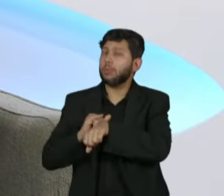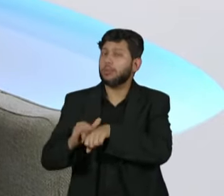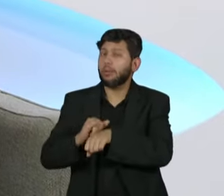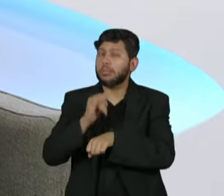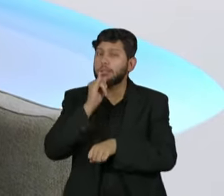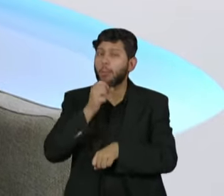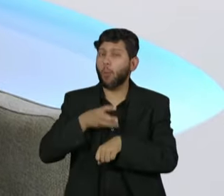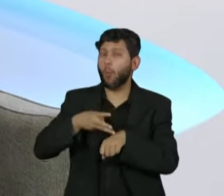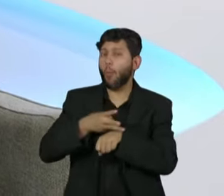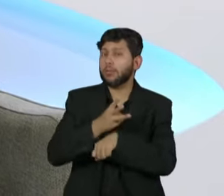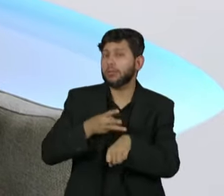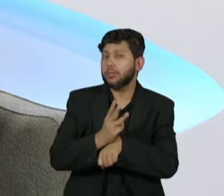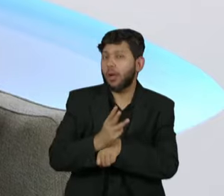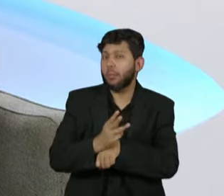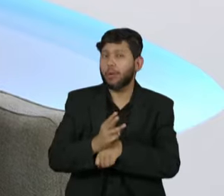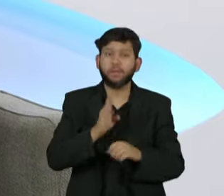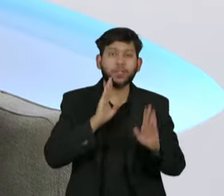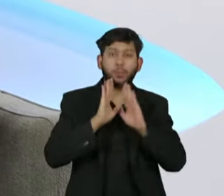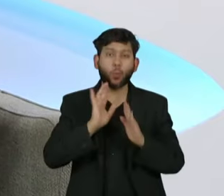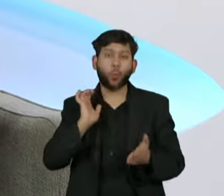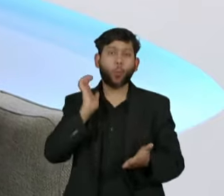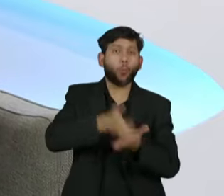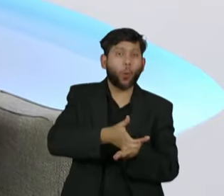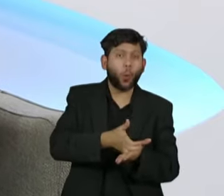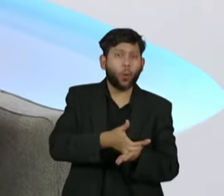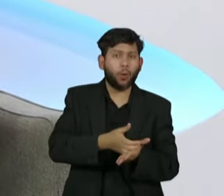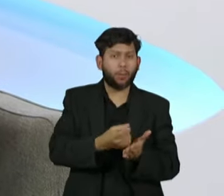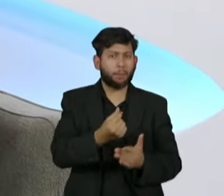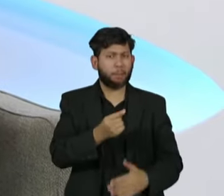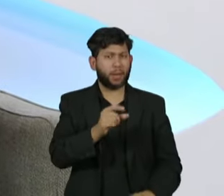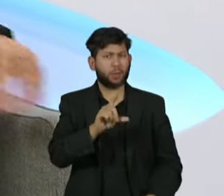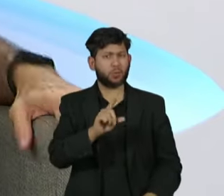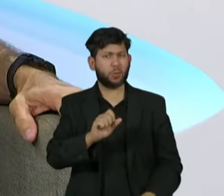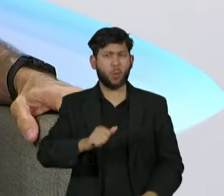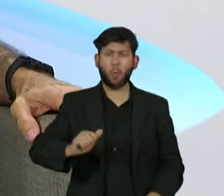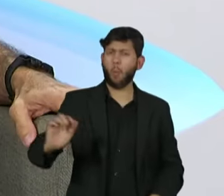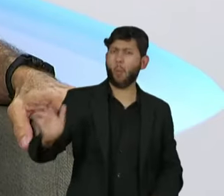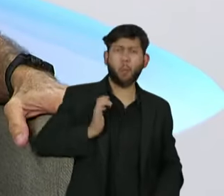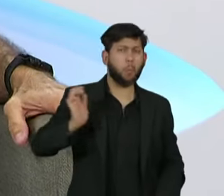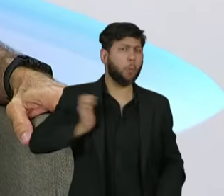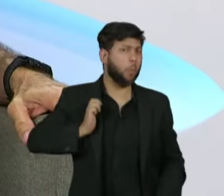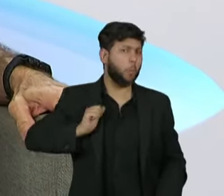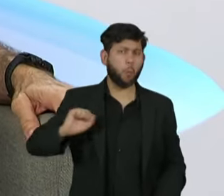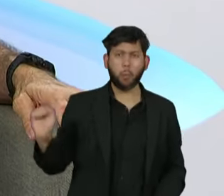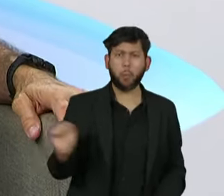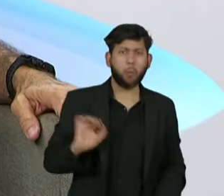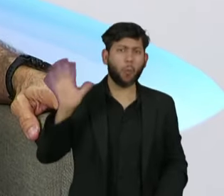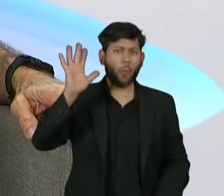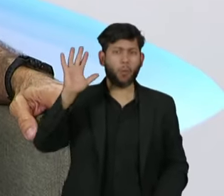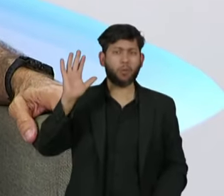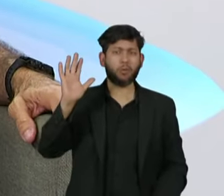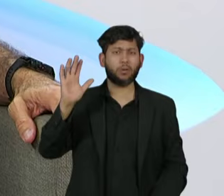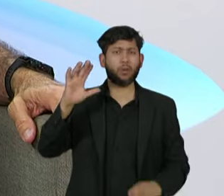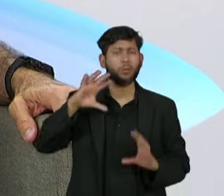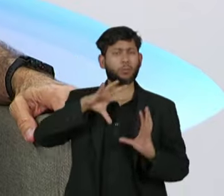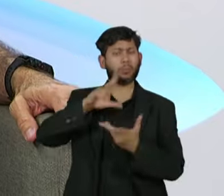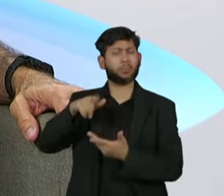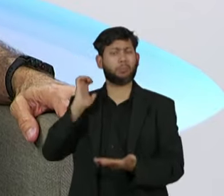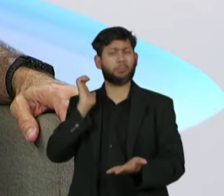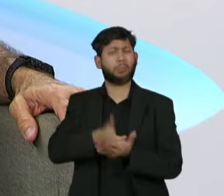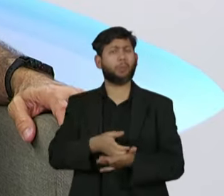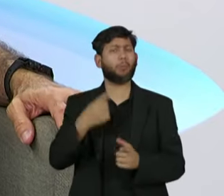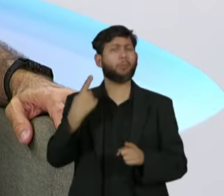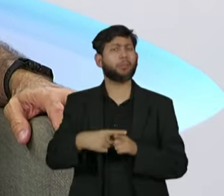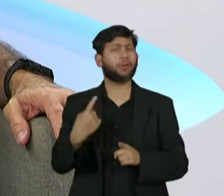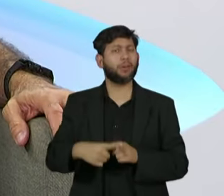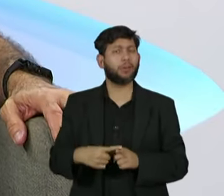WhatsApp terem sido compradas por Facebook por um valor completamente astronômico que não havia nenhuma conta no universo que justificasse